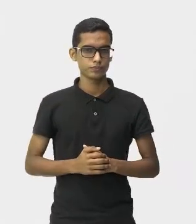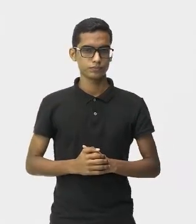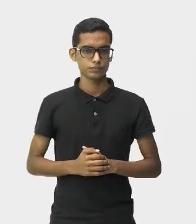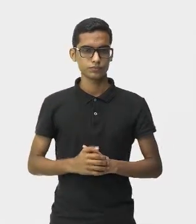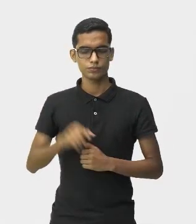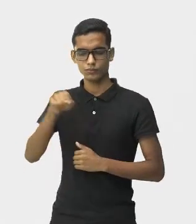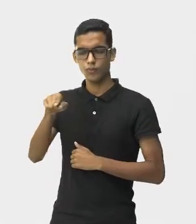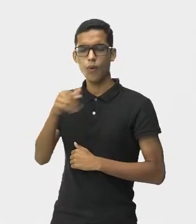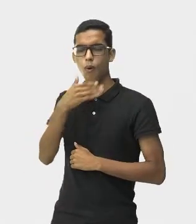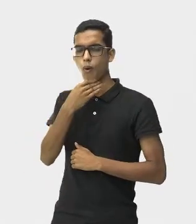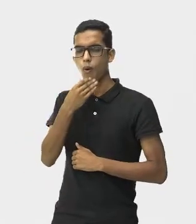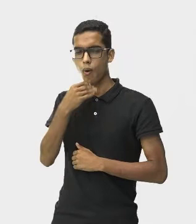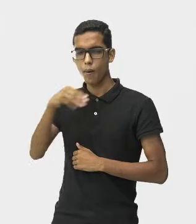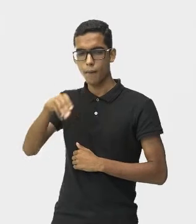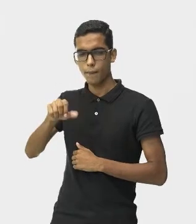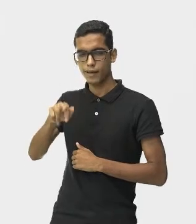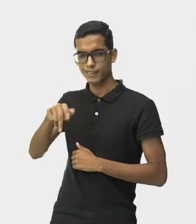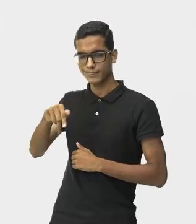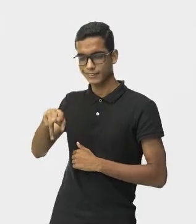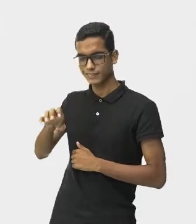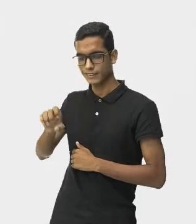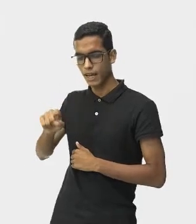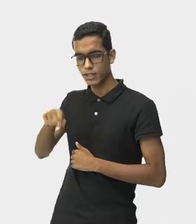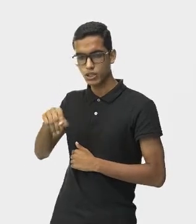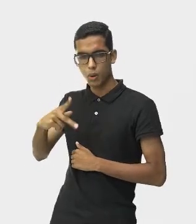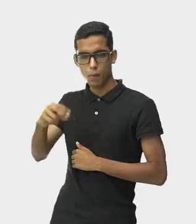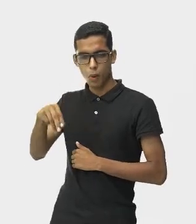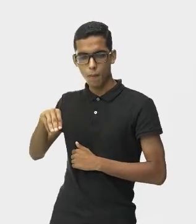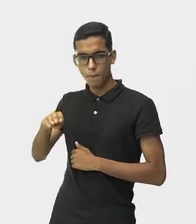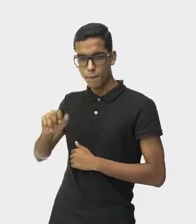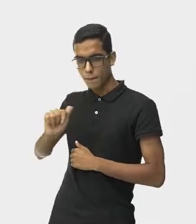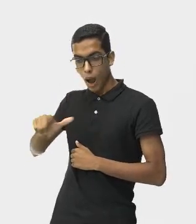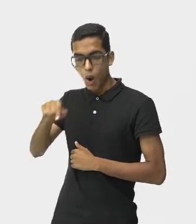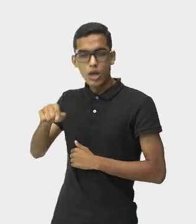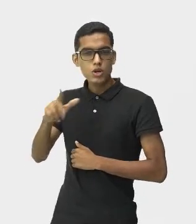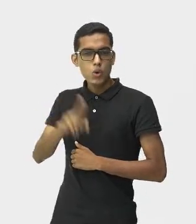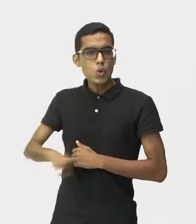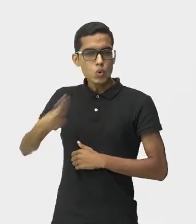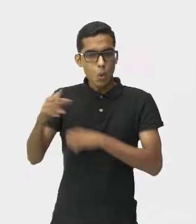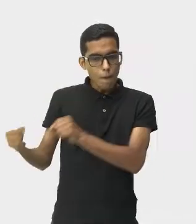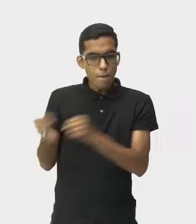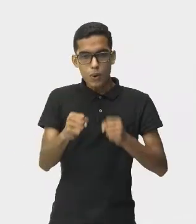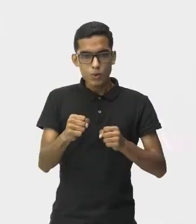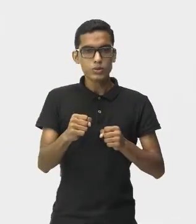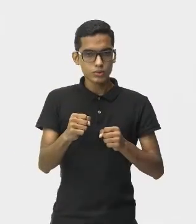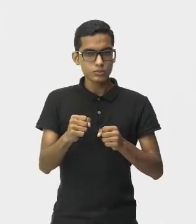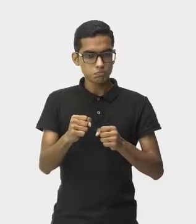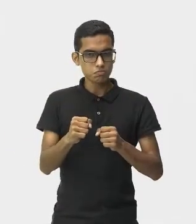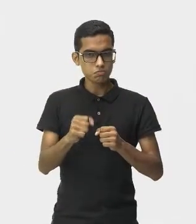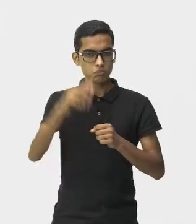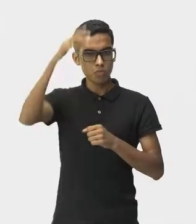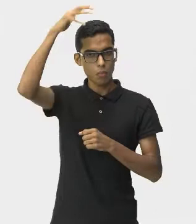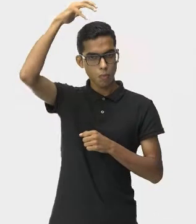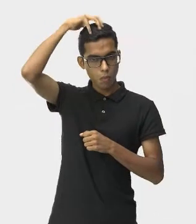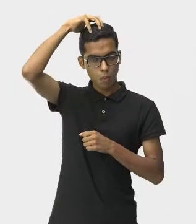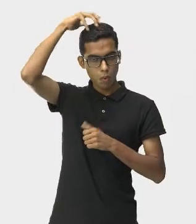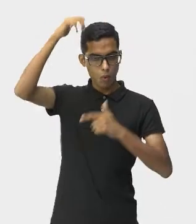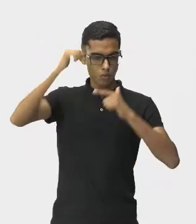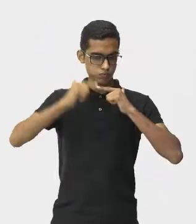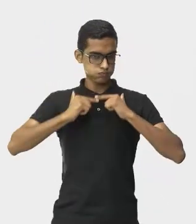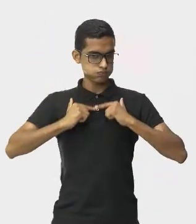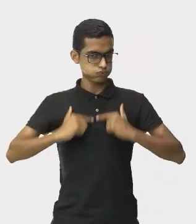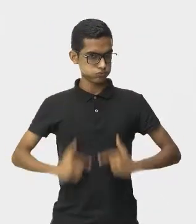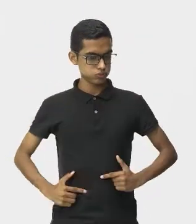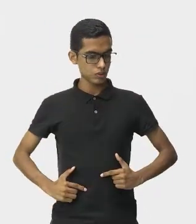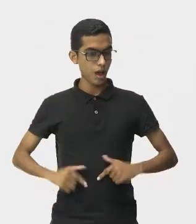Pombal usou todo o seu poder para neutralizar a nobreza e perseguir quem